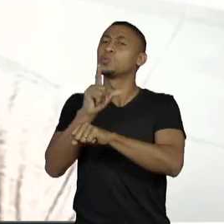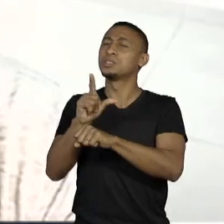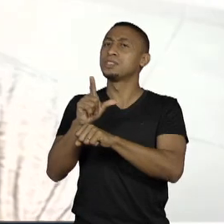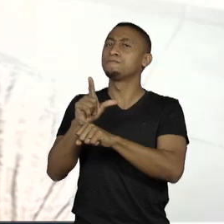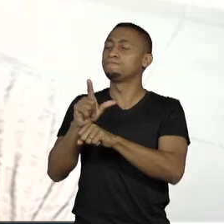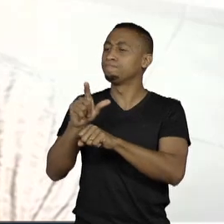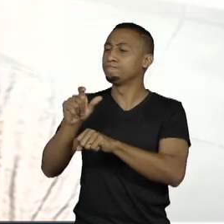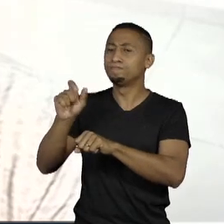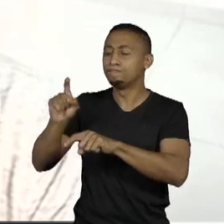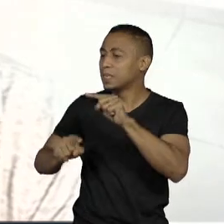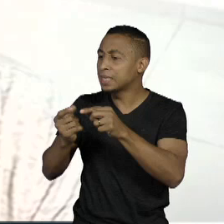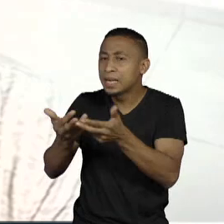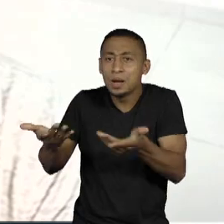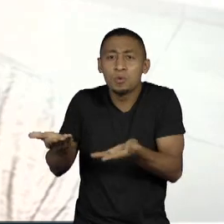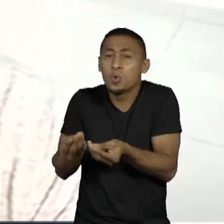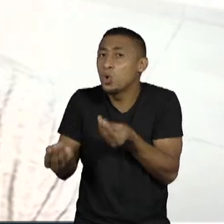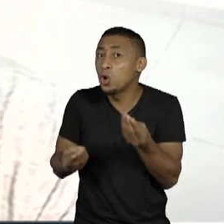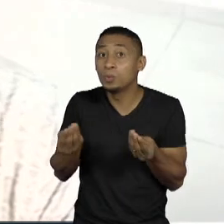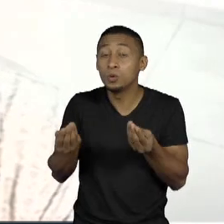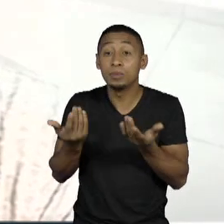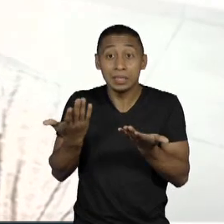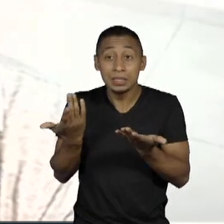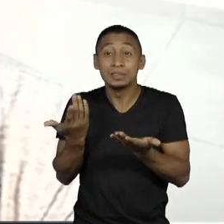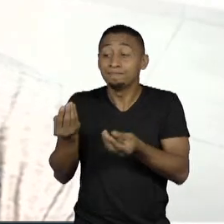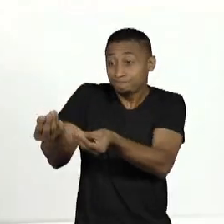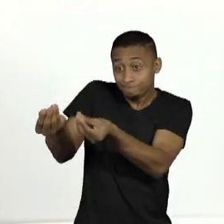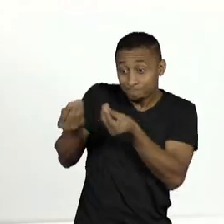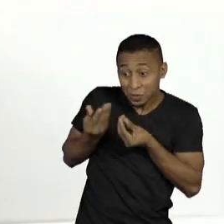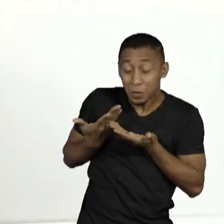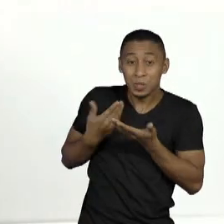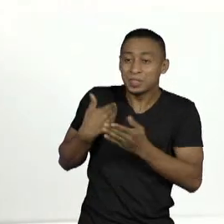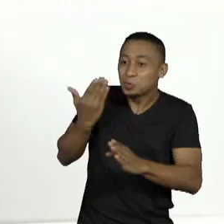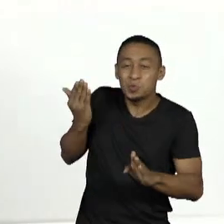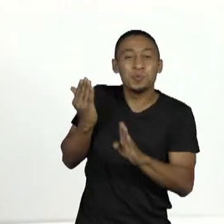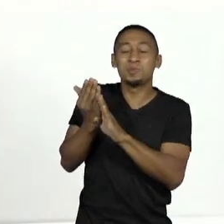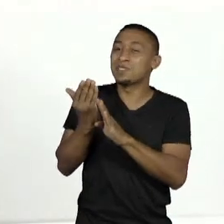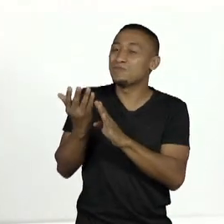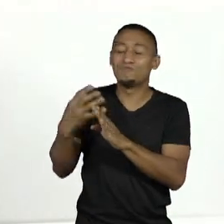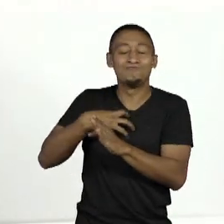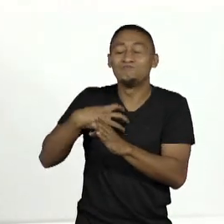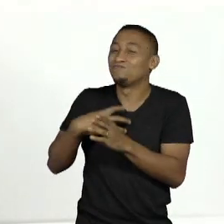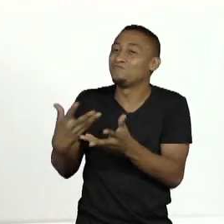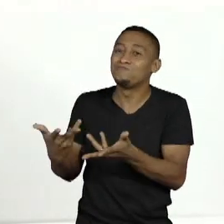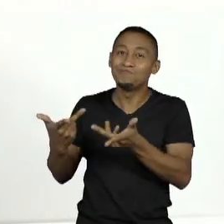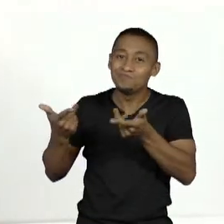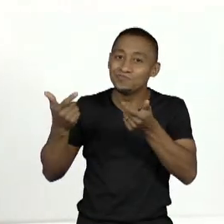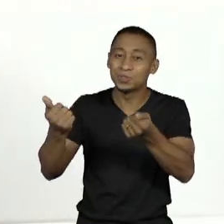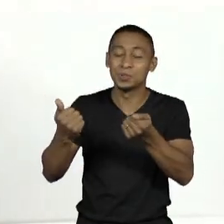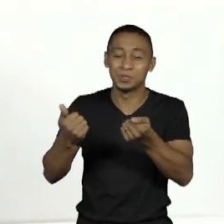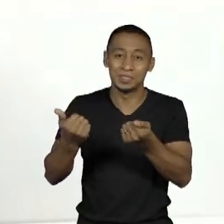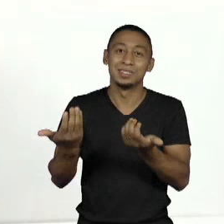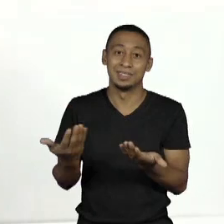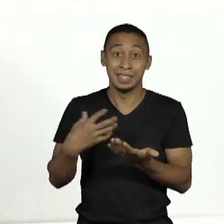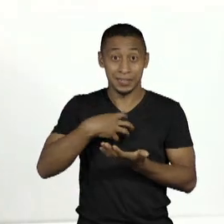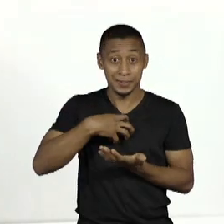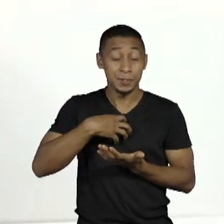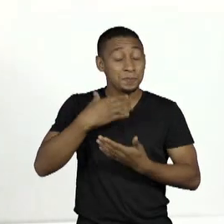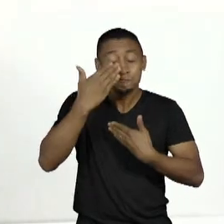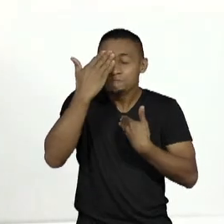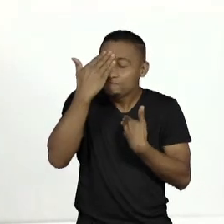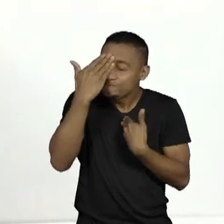para nós, é assim uma descoberta maravilhosa. É uma gratidão saber que tudo o que a